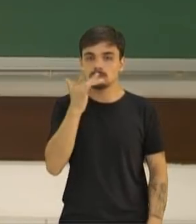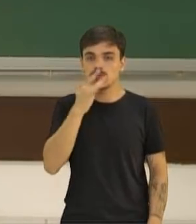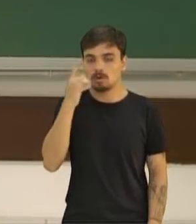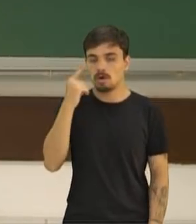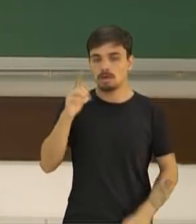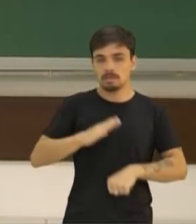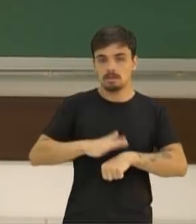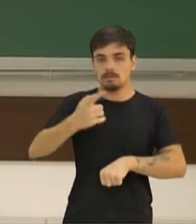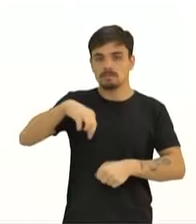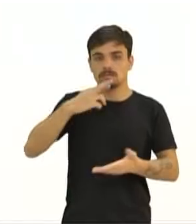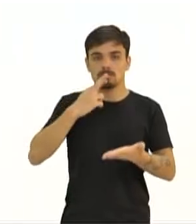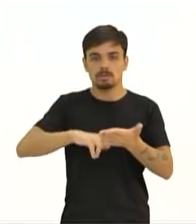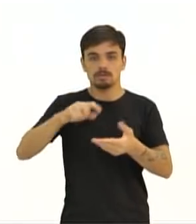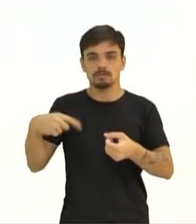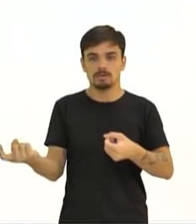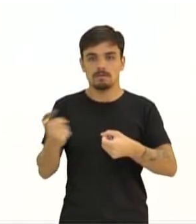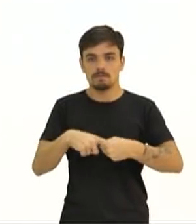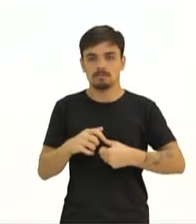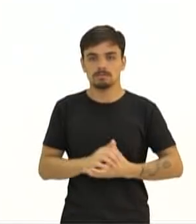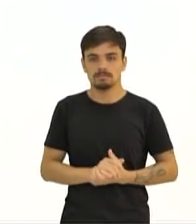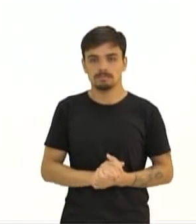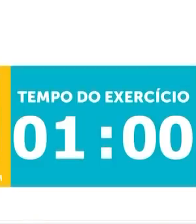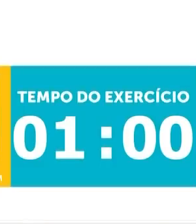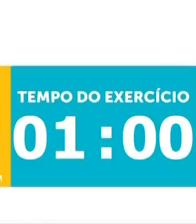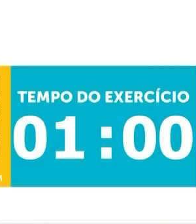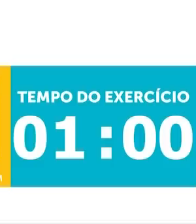para você fazer isso e eu volto já.